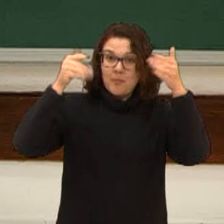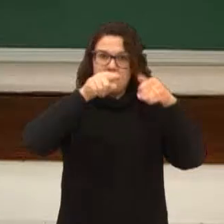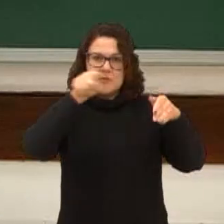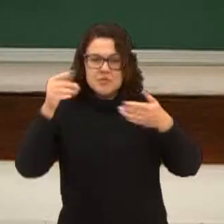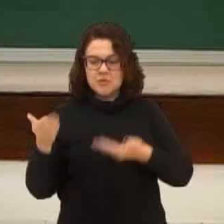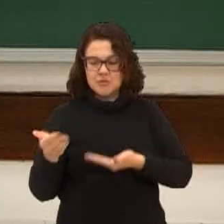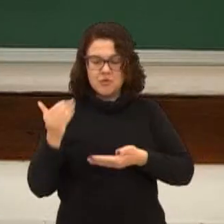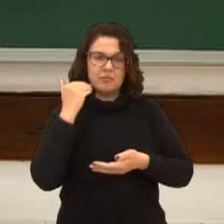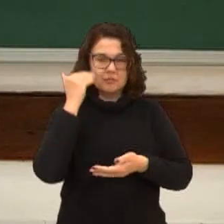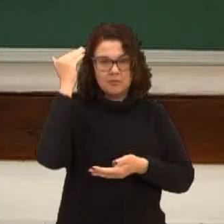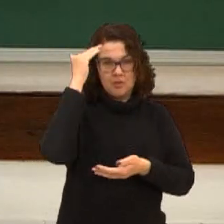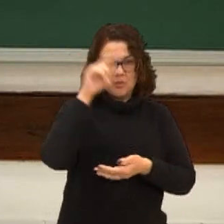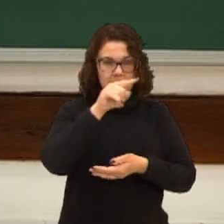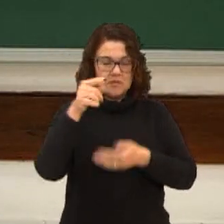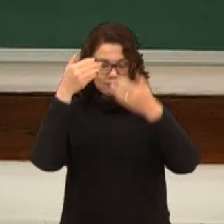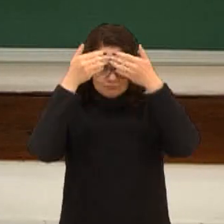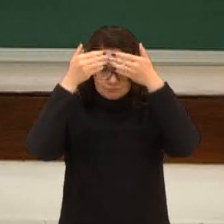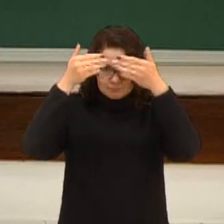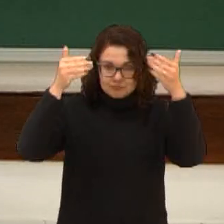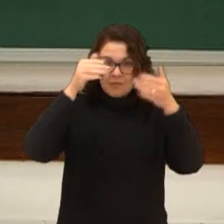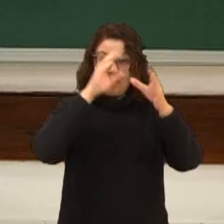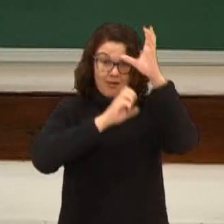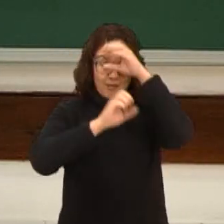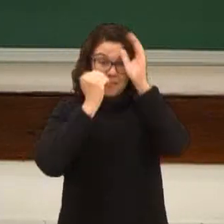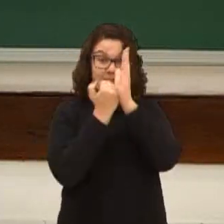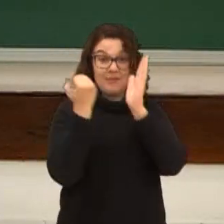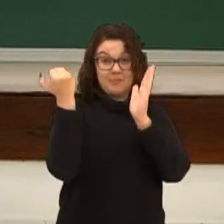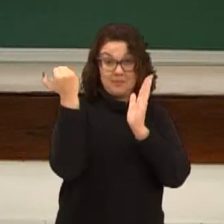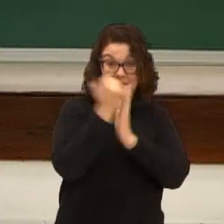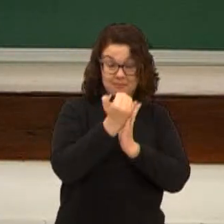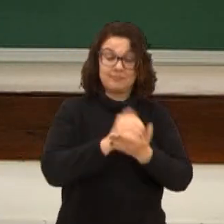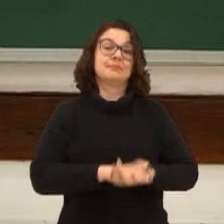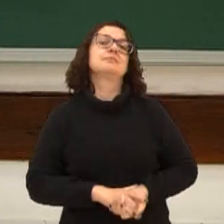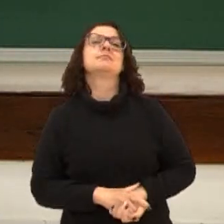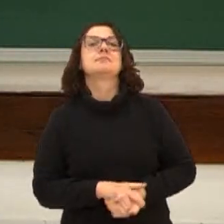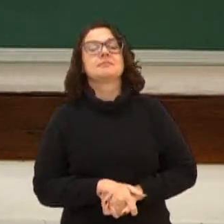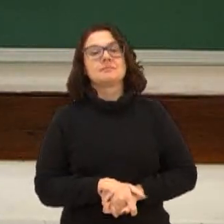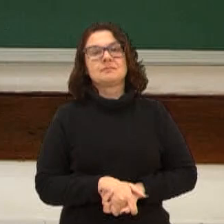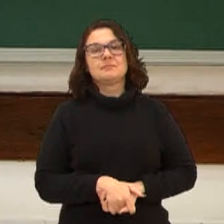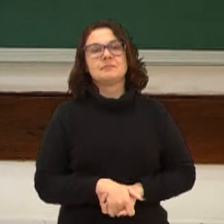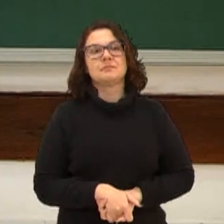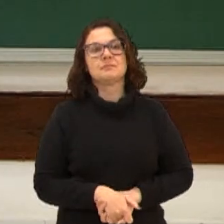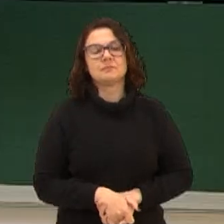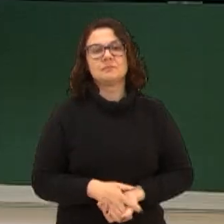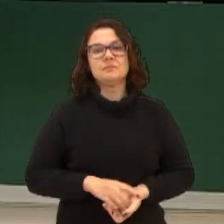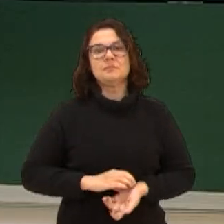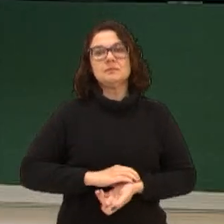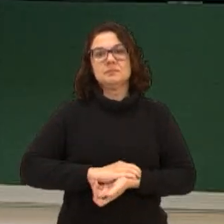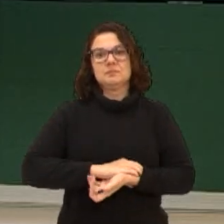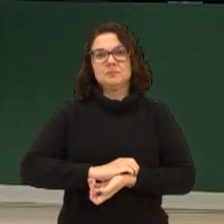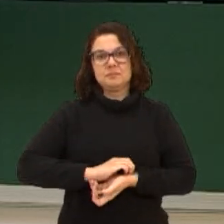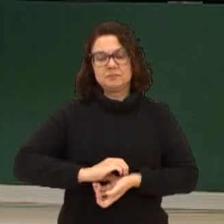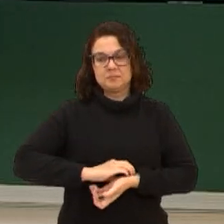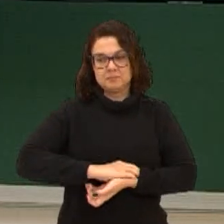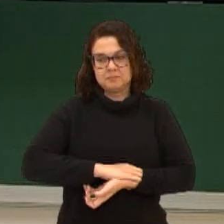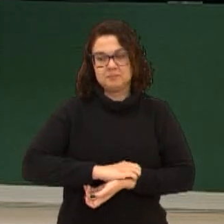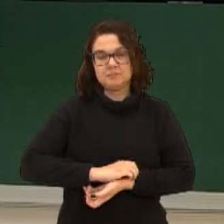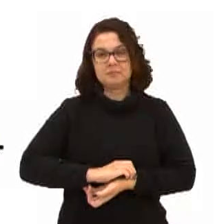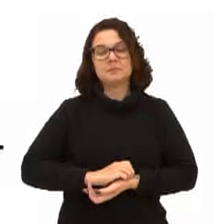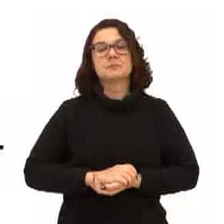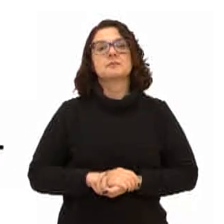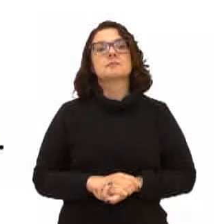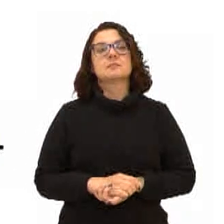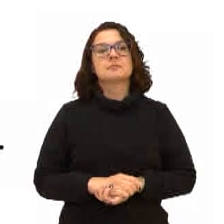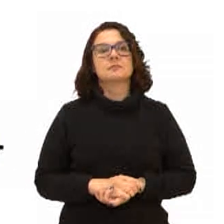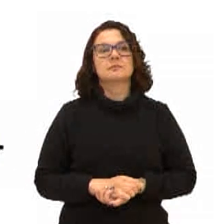você adolescente, esteja aberto para aprender mais e mais. Isso só vai acrescentar para você. Continuando acá,